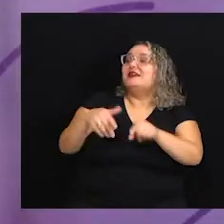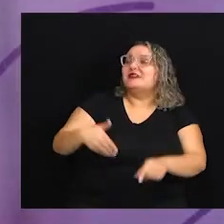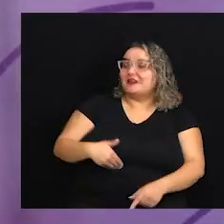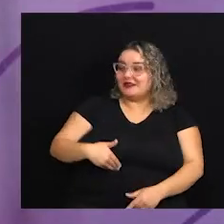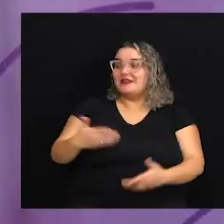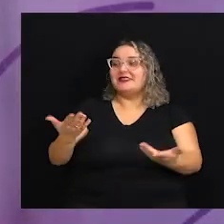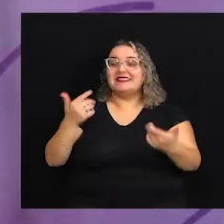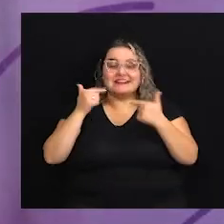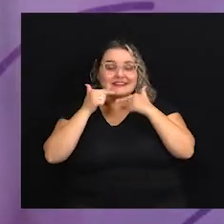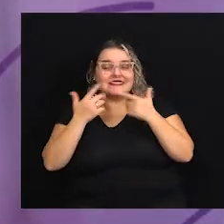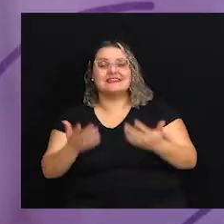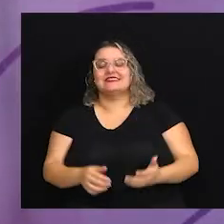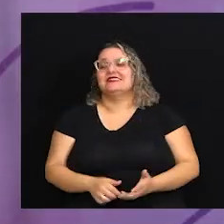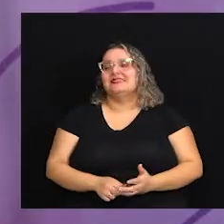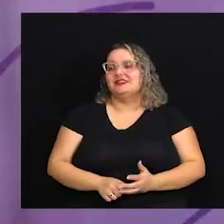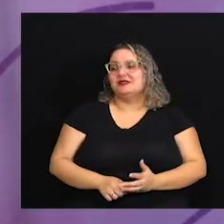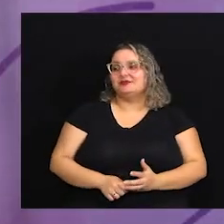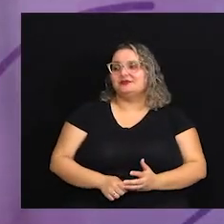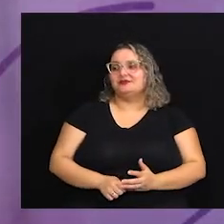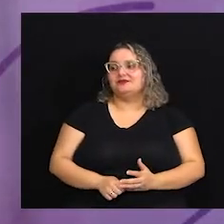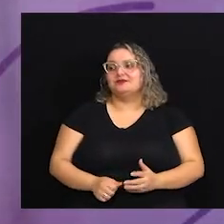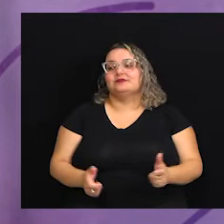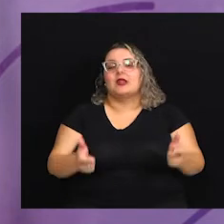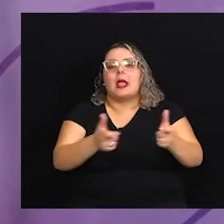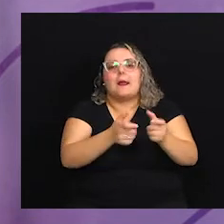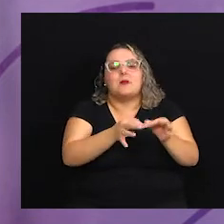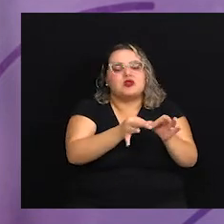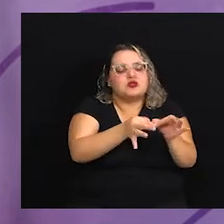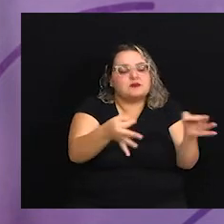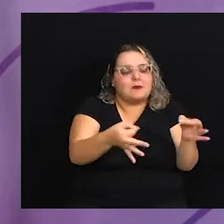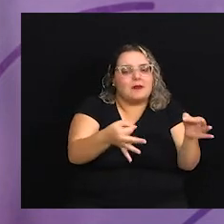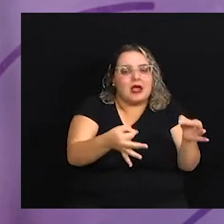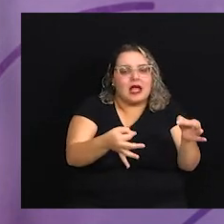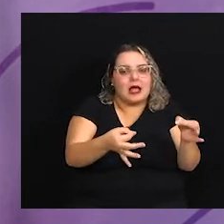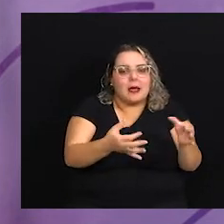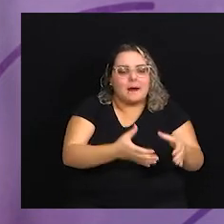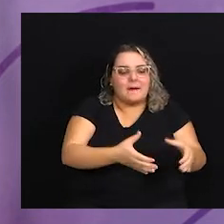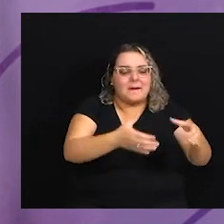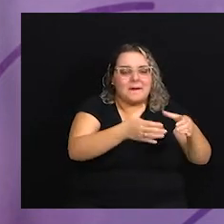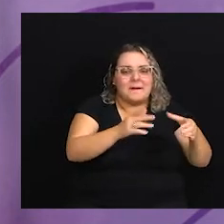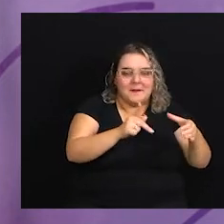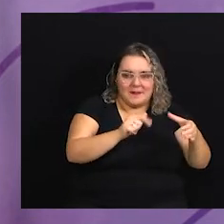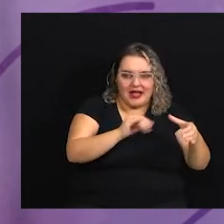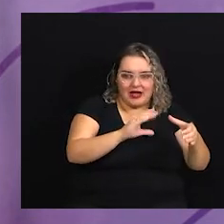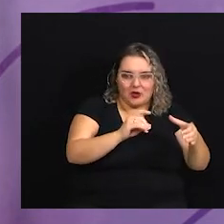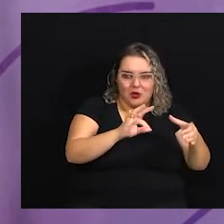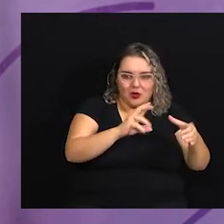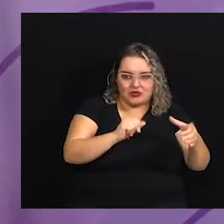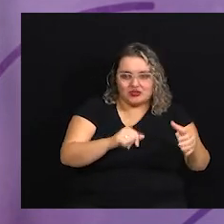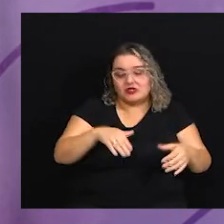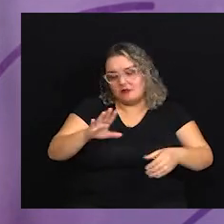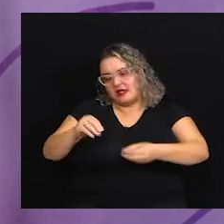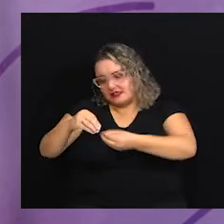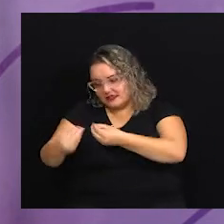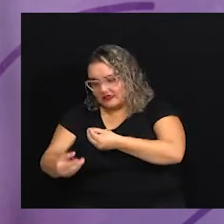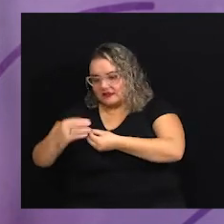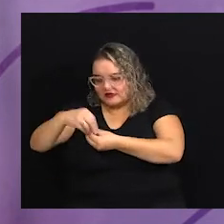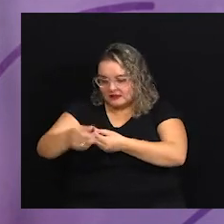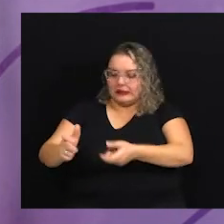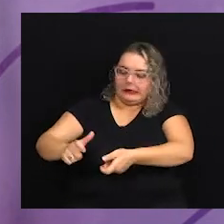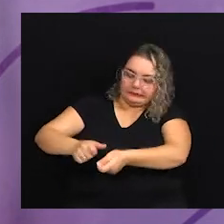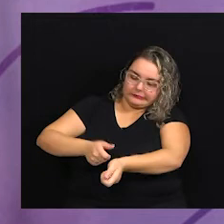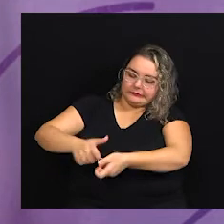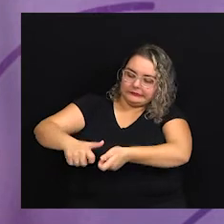ficando. Segue a linha do menos pacote e mais descasque, sabe a